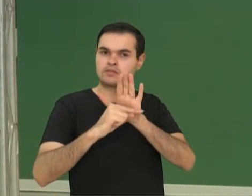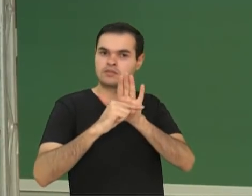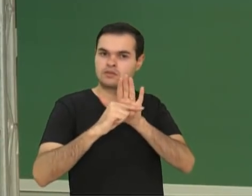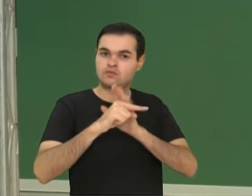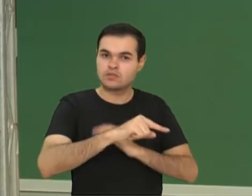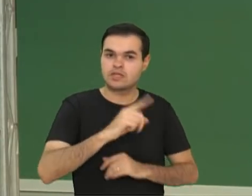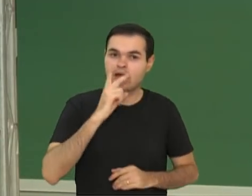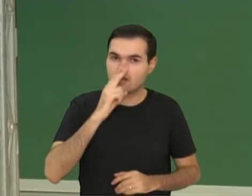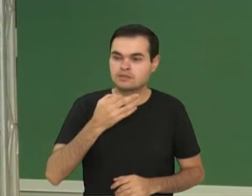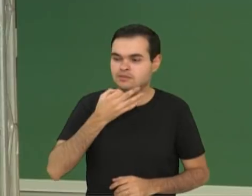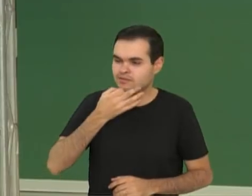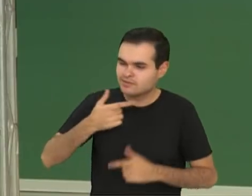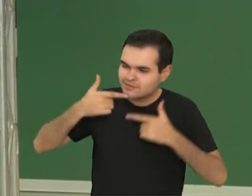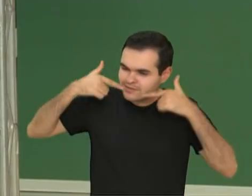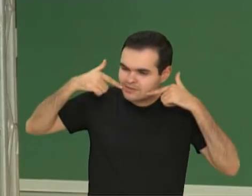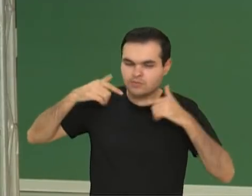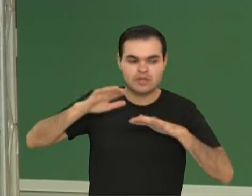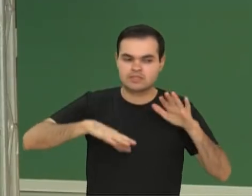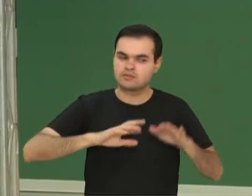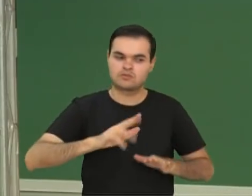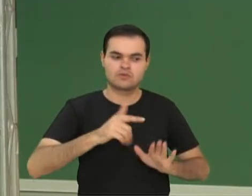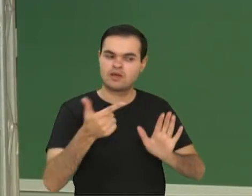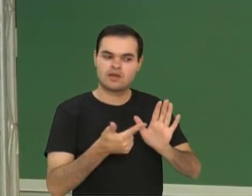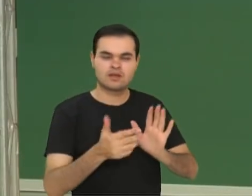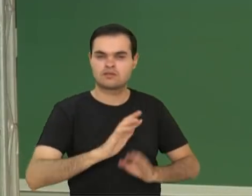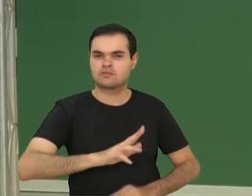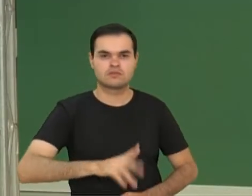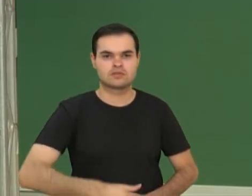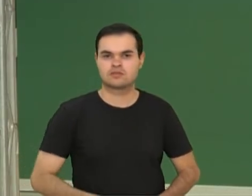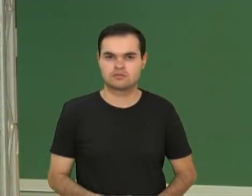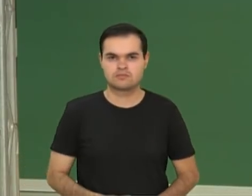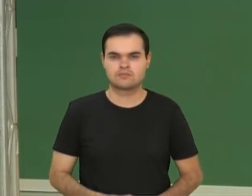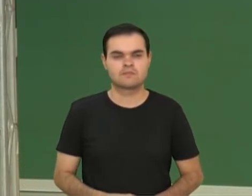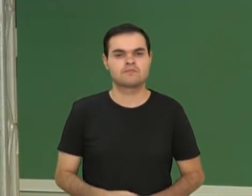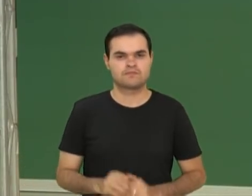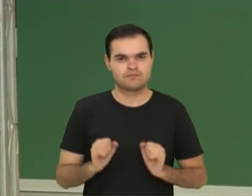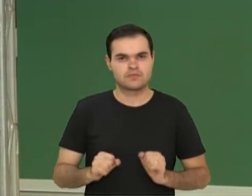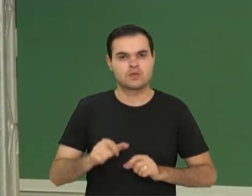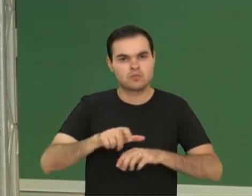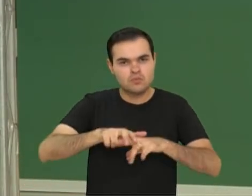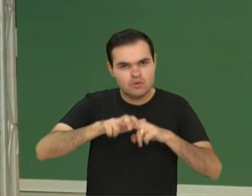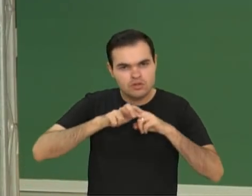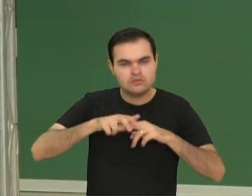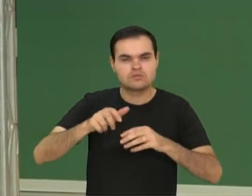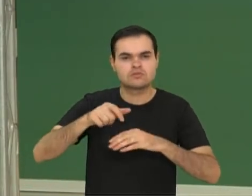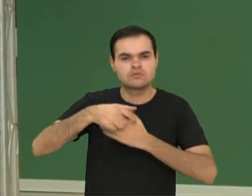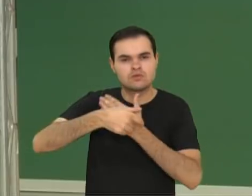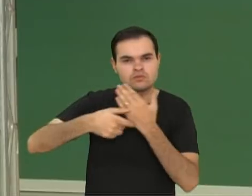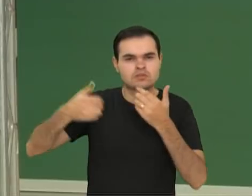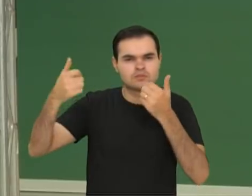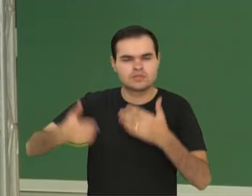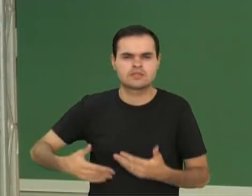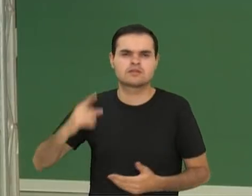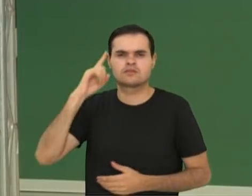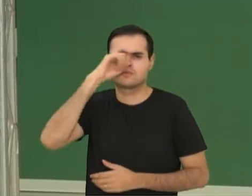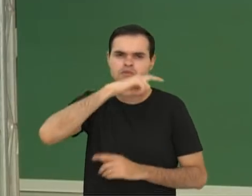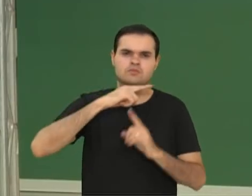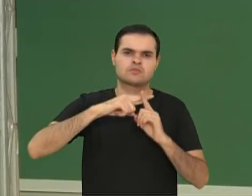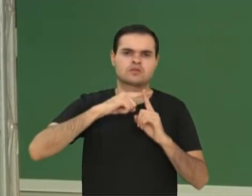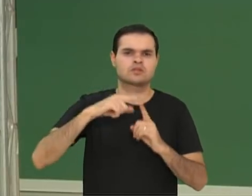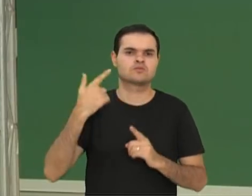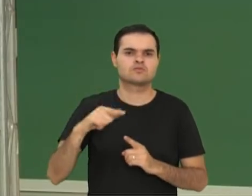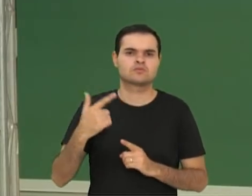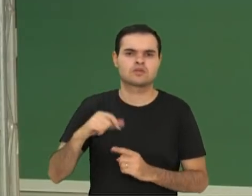é engraçado, mas não está sendo muito engraçado não. É o que o autor diz, fica difícil porque nós não temos